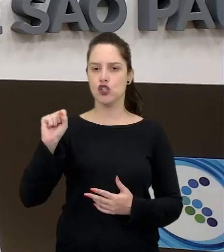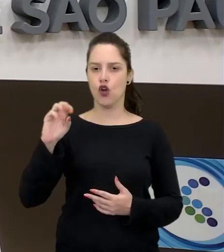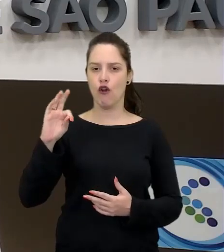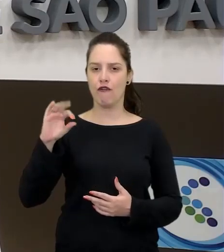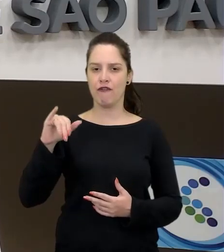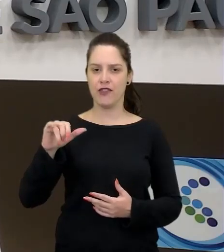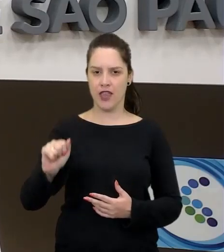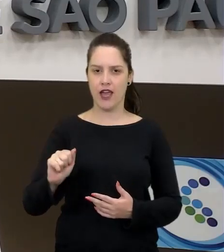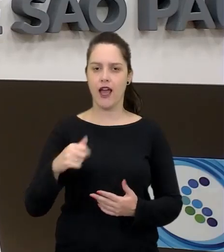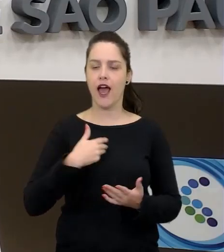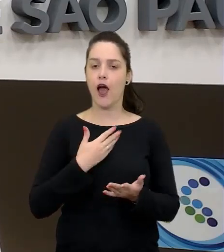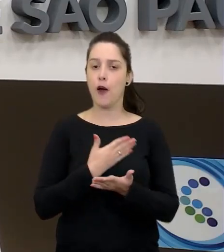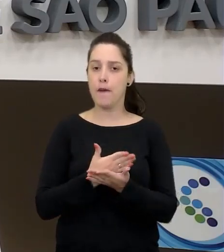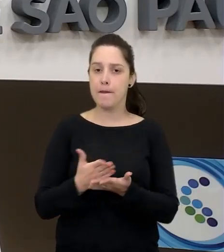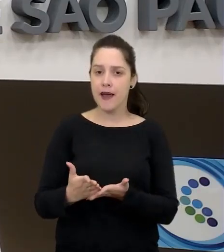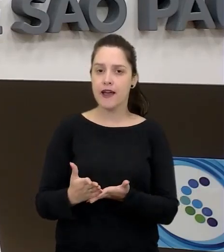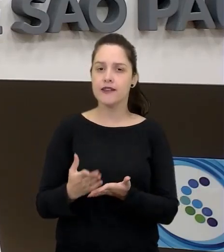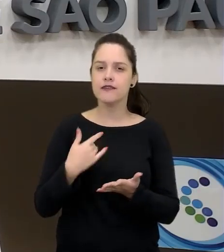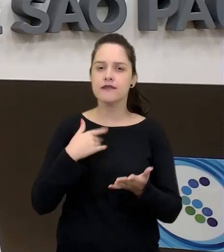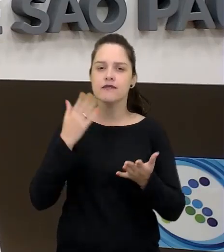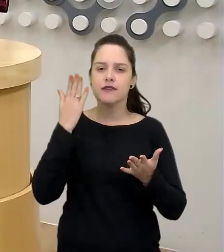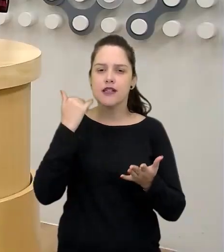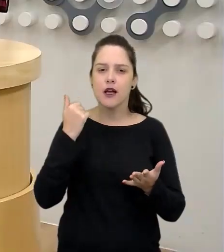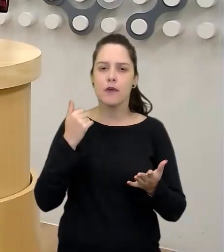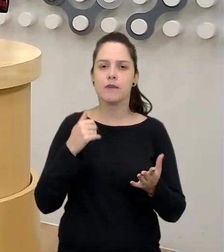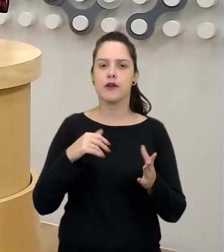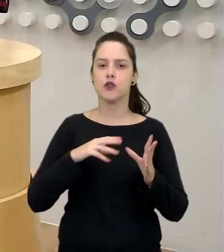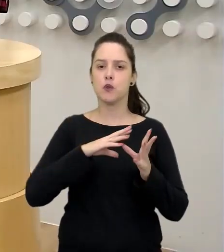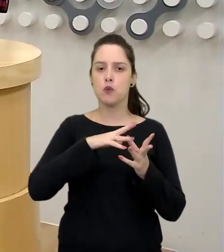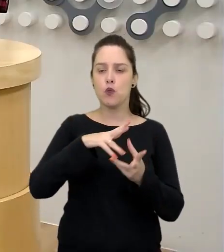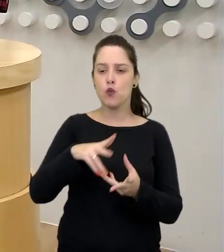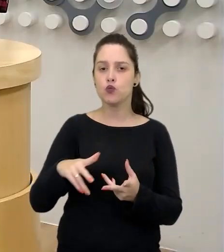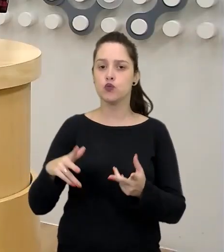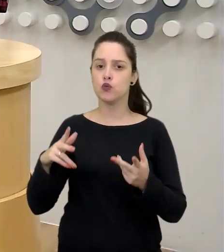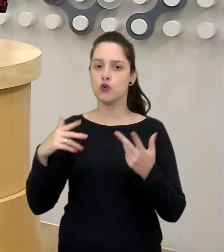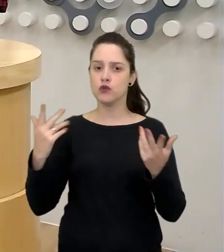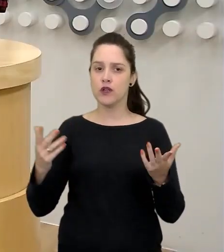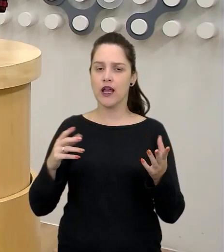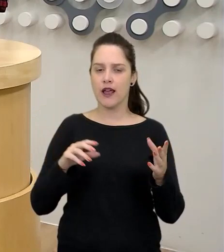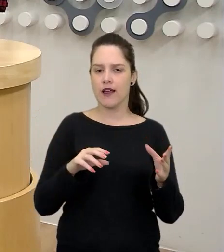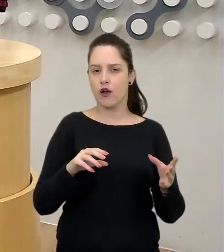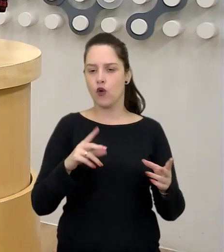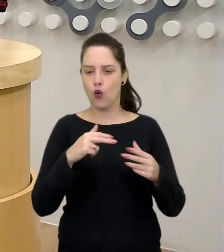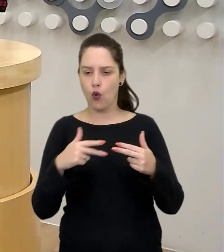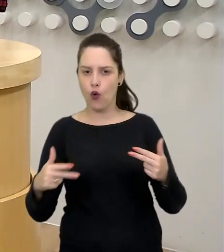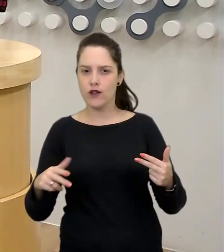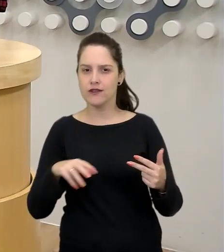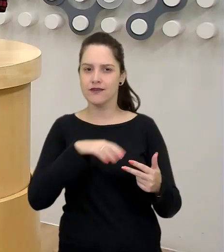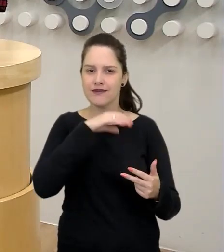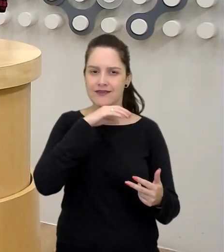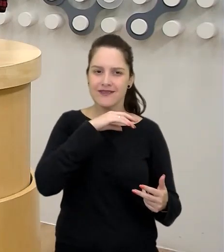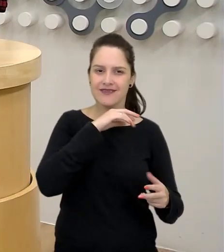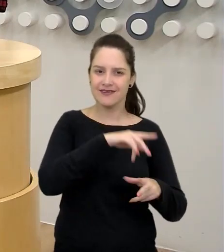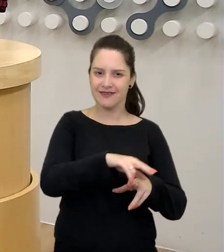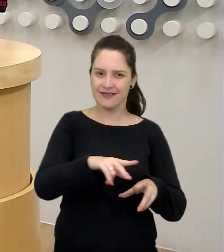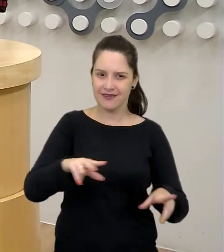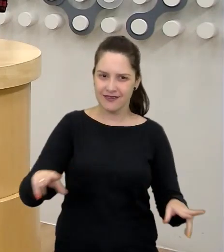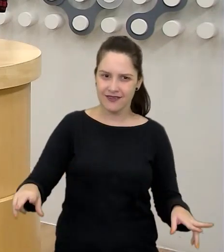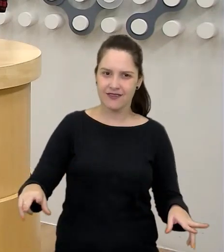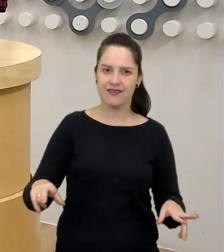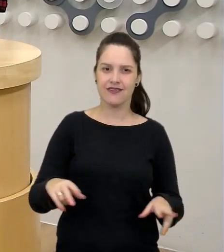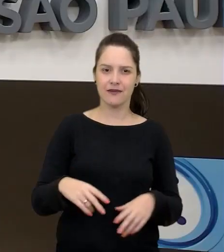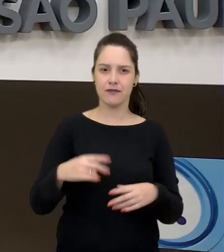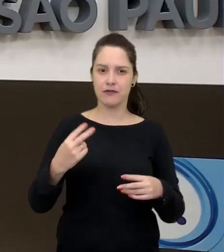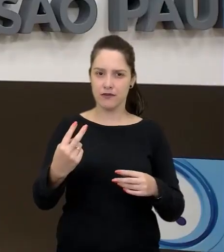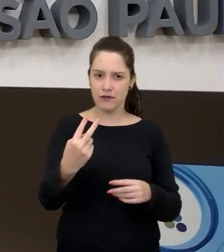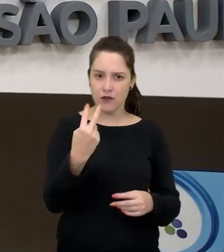que a gente começa a ter desse mundo natural, que é esse mundo que nos cerca, quando a humanidade começa a parar de olhar para o próprio umbigo e